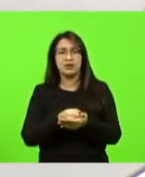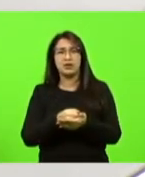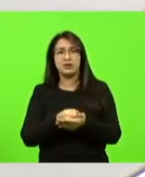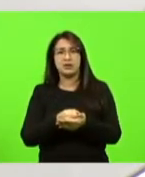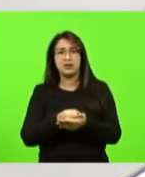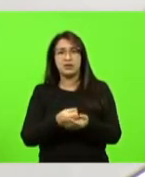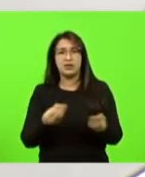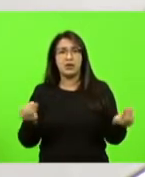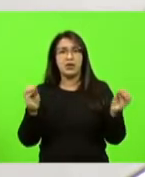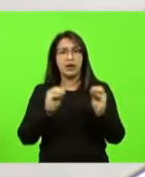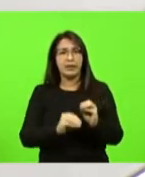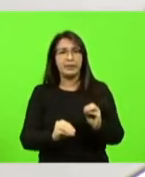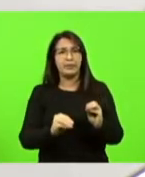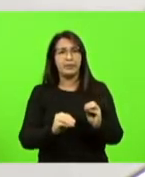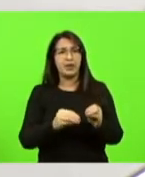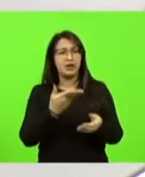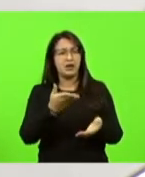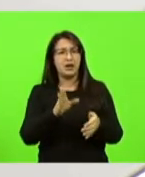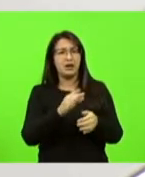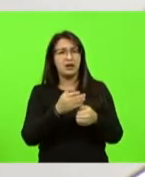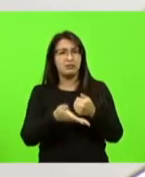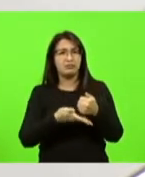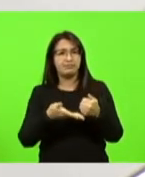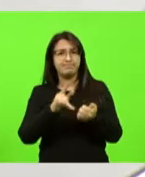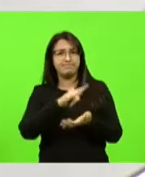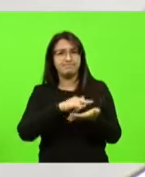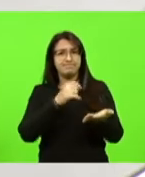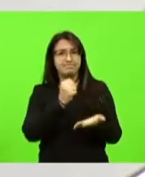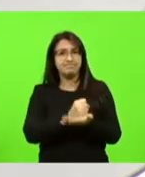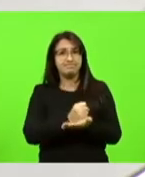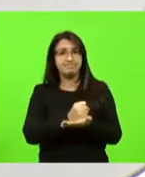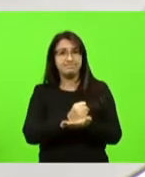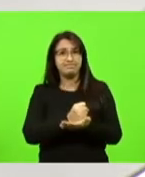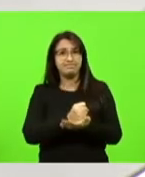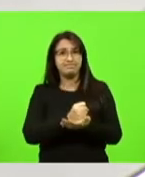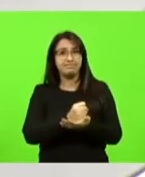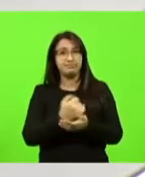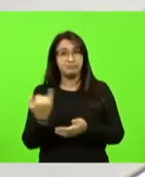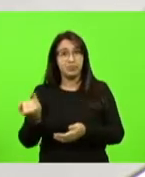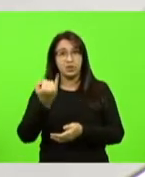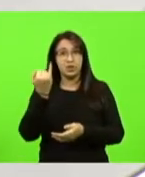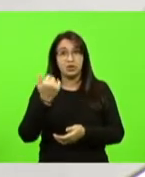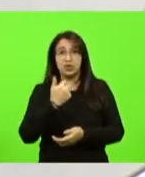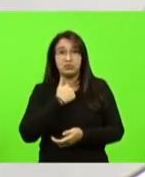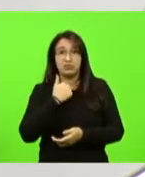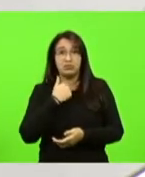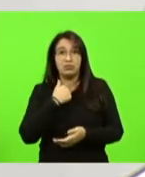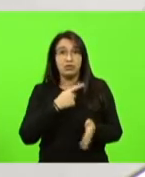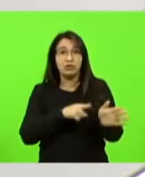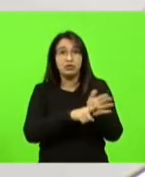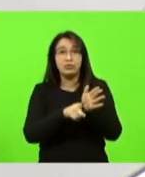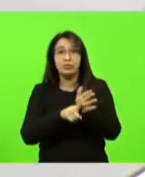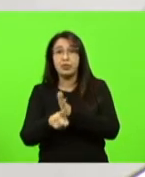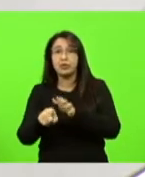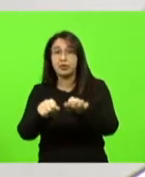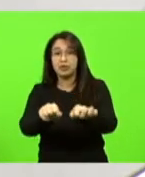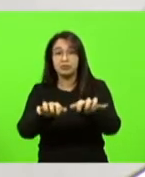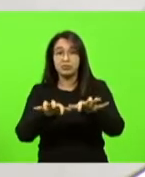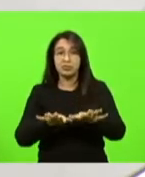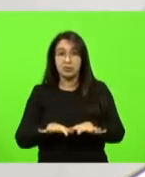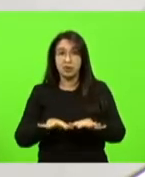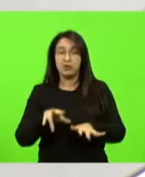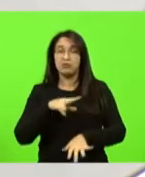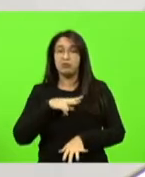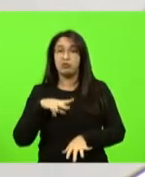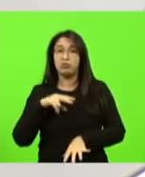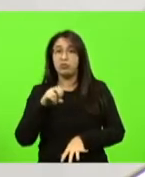nosso documento fundante? Se não podemos nem consultar as pessoas através de uma audiência pública ou uma